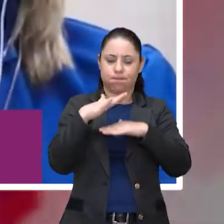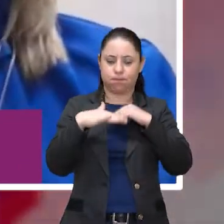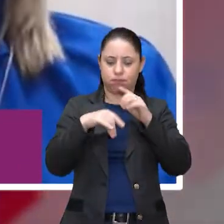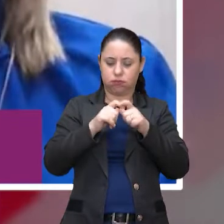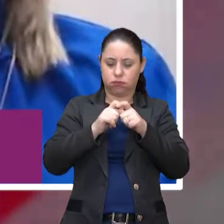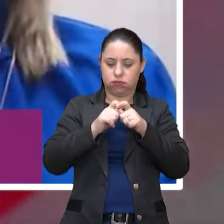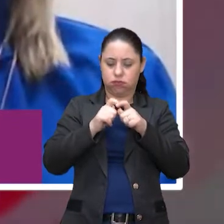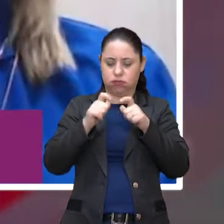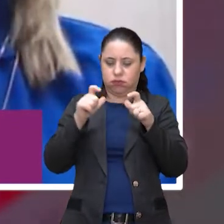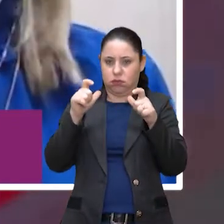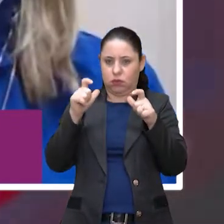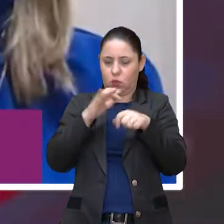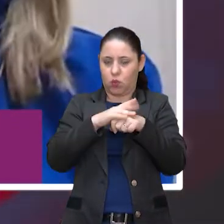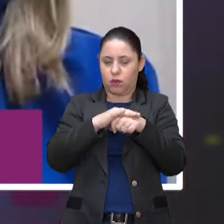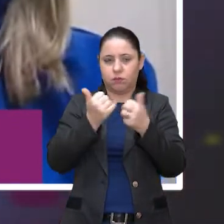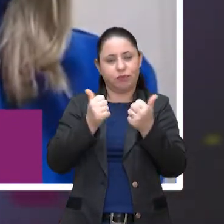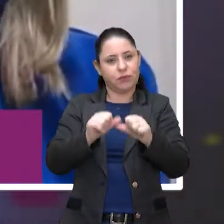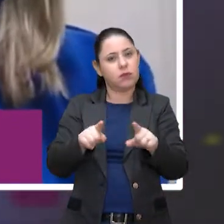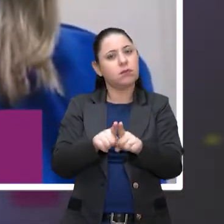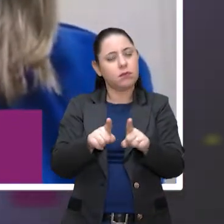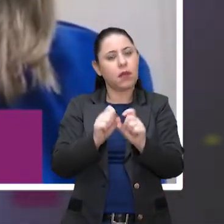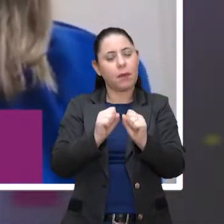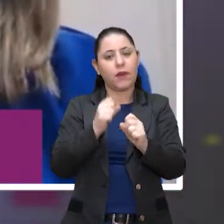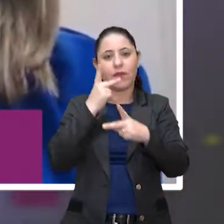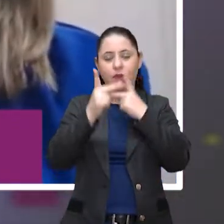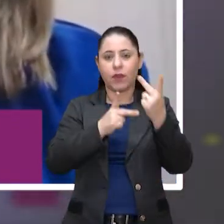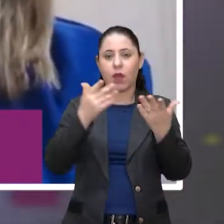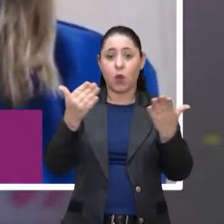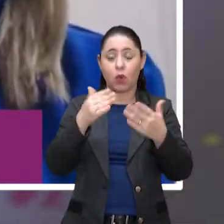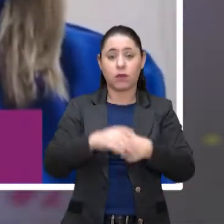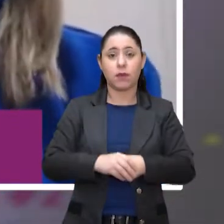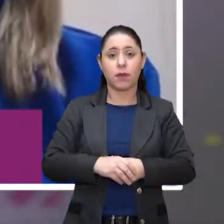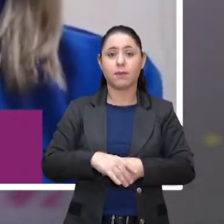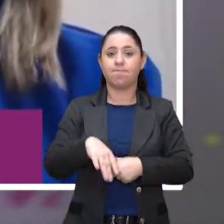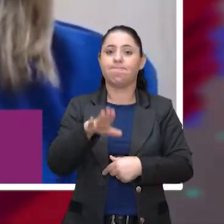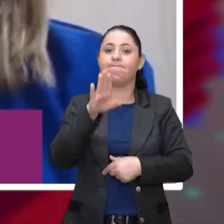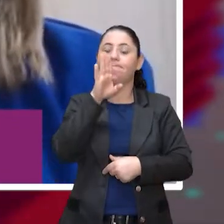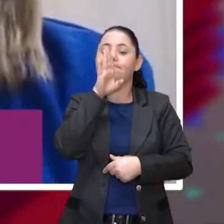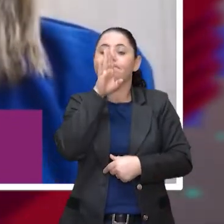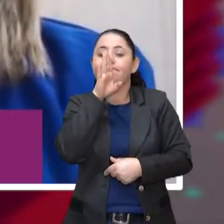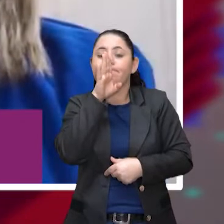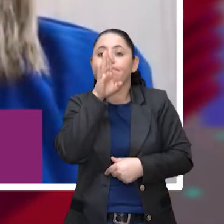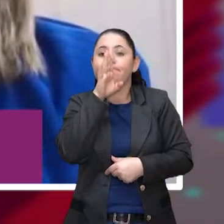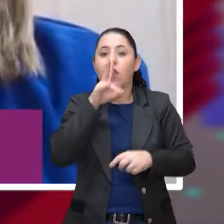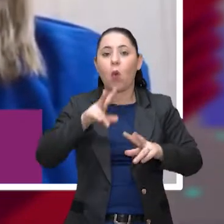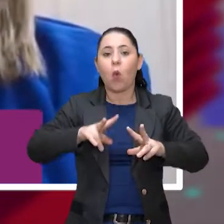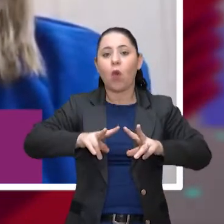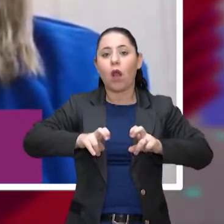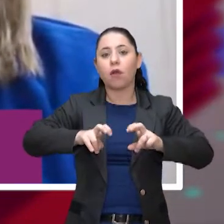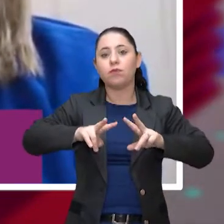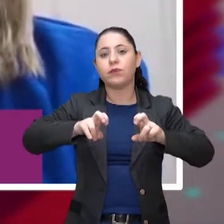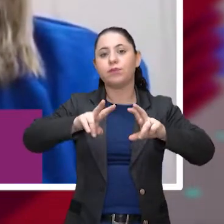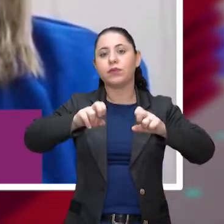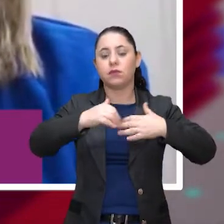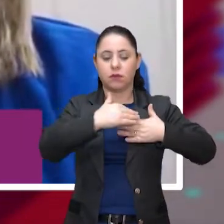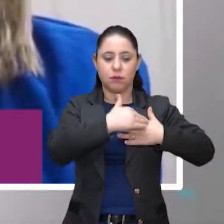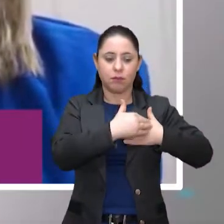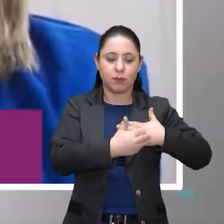a questão vou puxar a palavra silencioso. O câncer de mama, na grande maioria das mulheres, ele